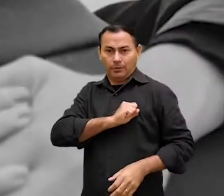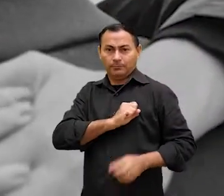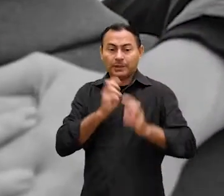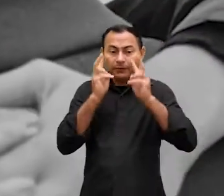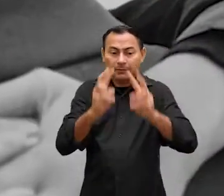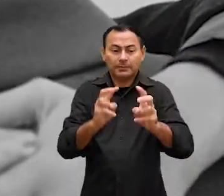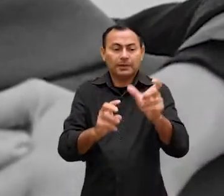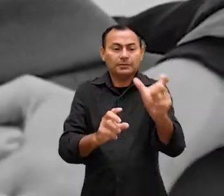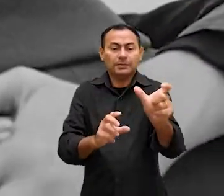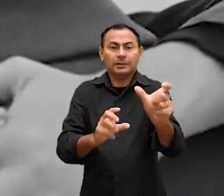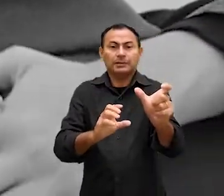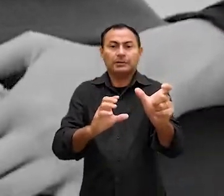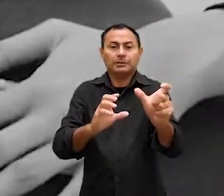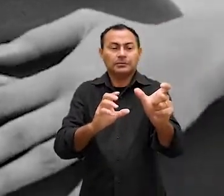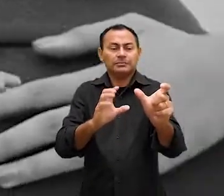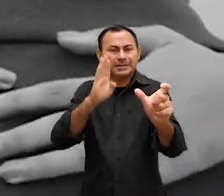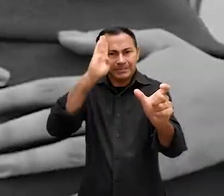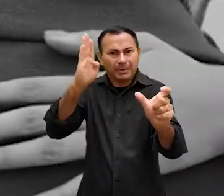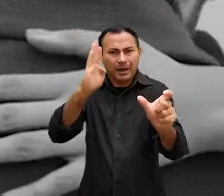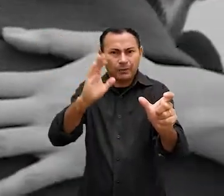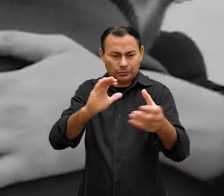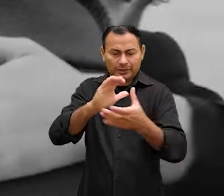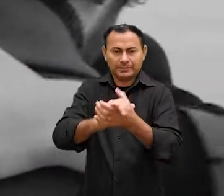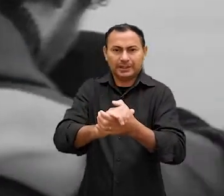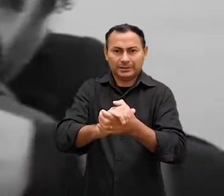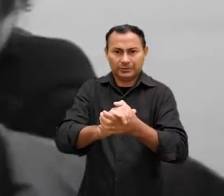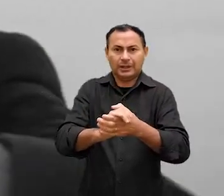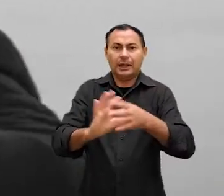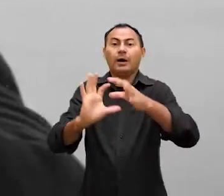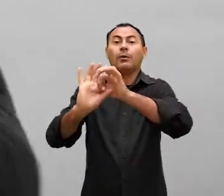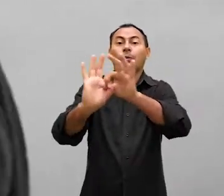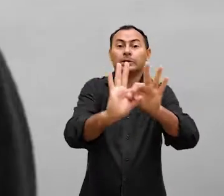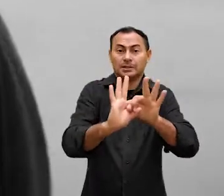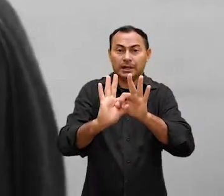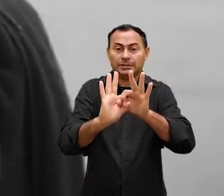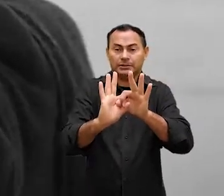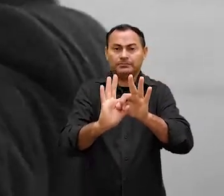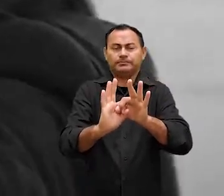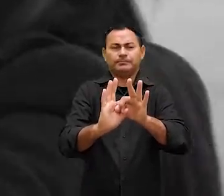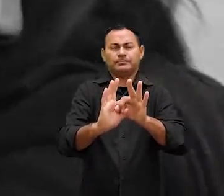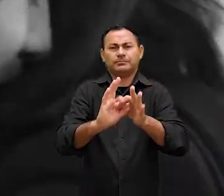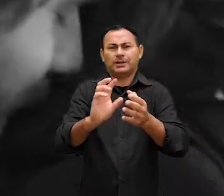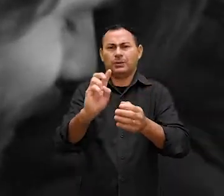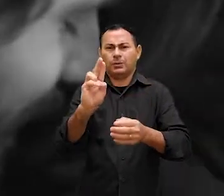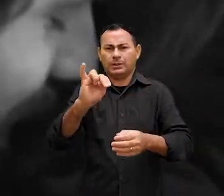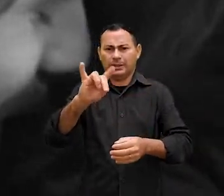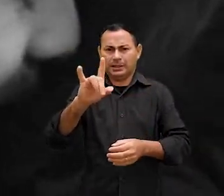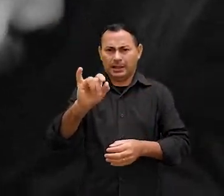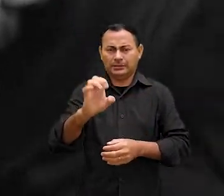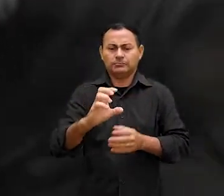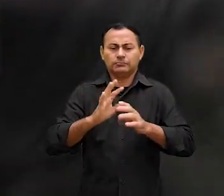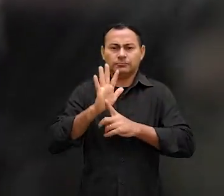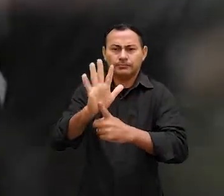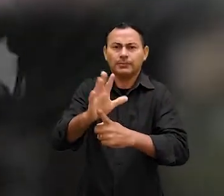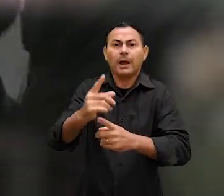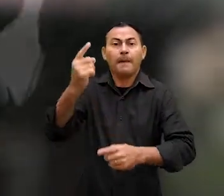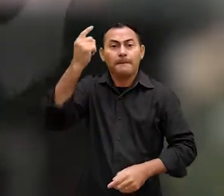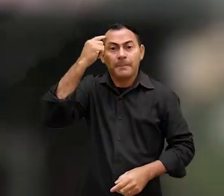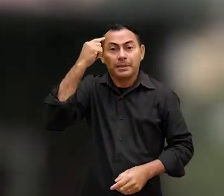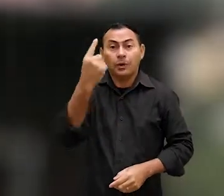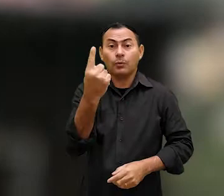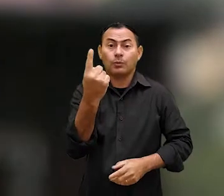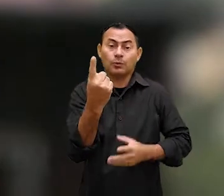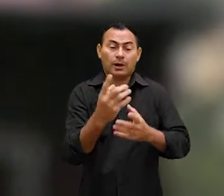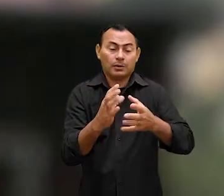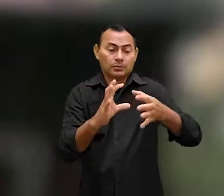que a palavra-chave no casamento é a unidade e que essa unidade se apresenta em várias dimensões. Agora imagine uma corrente